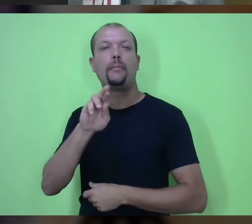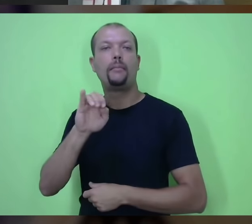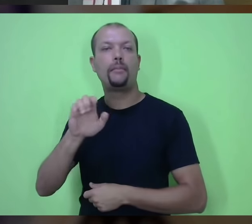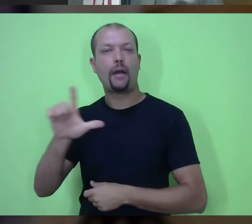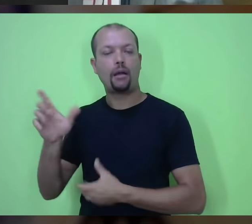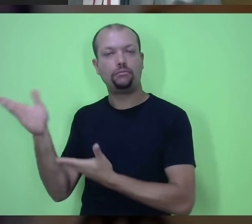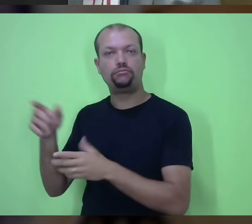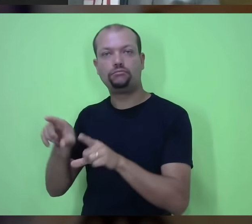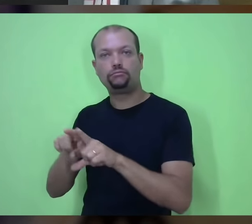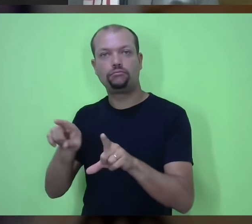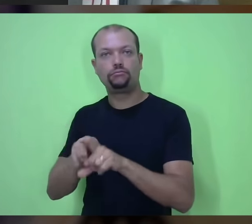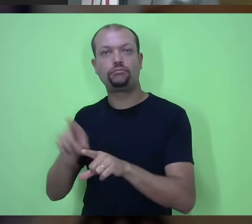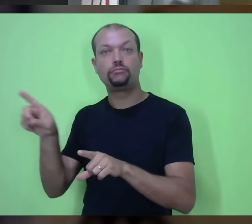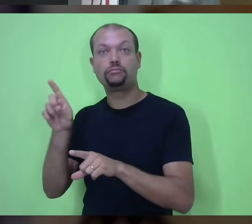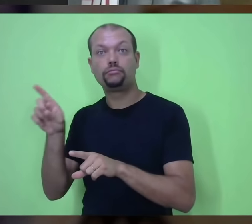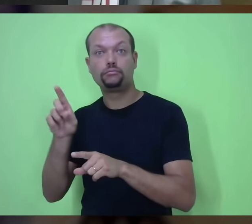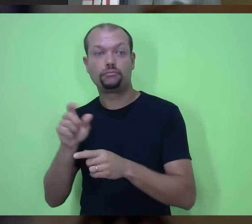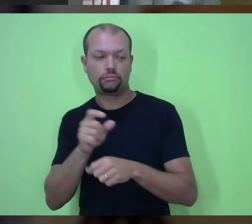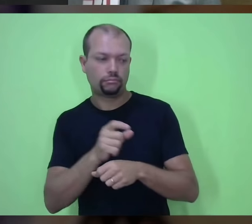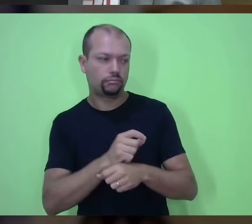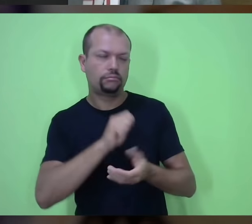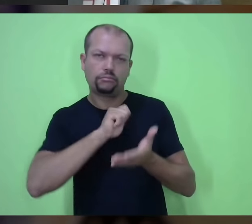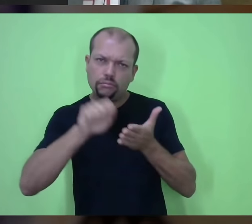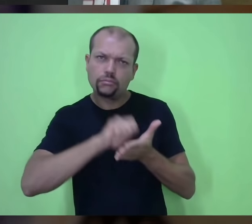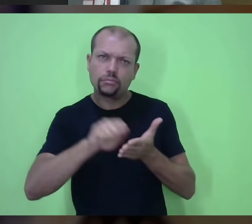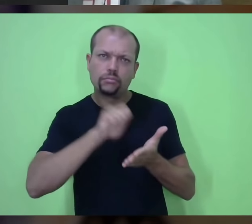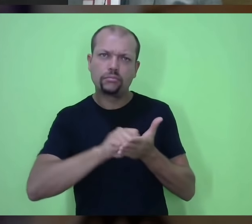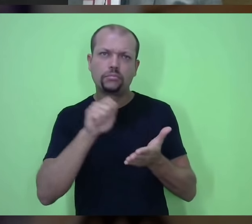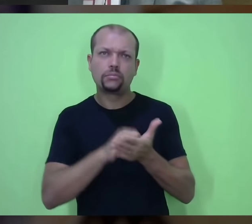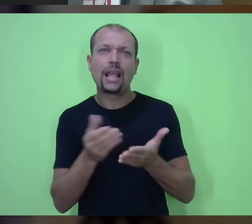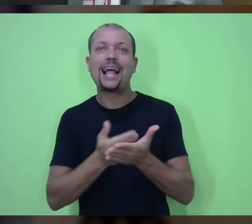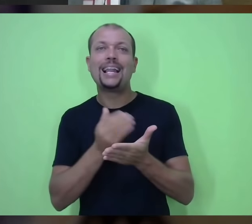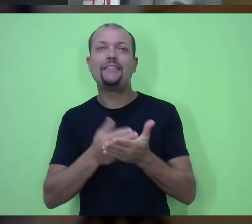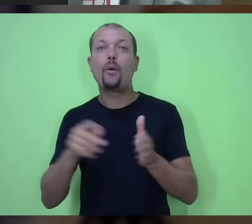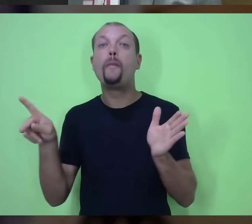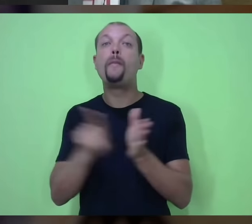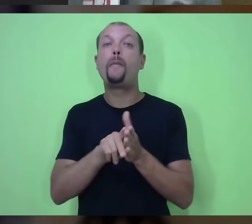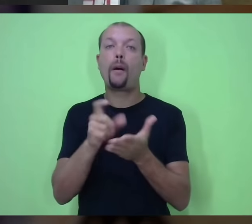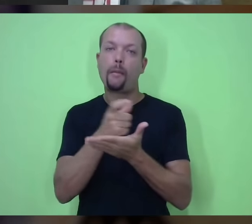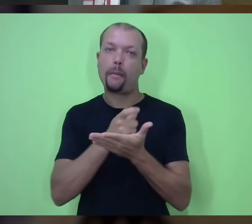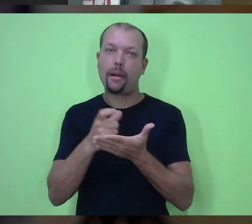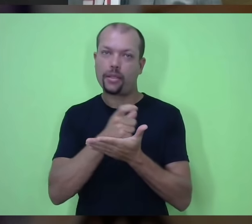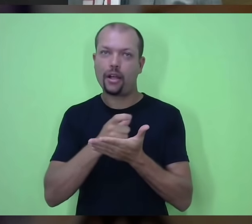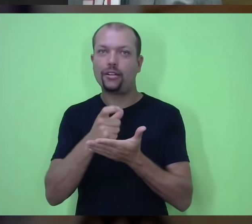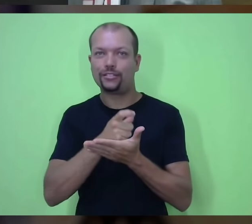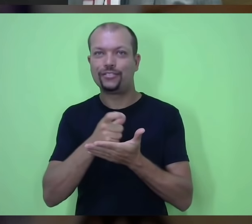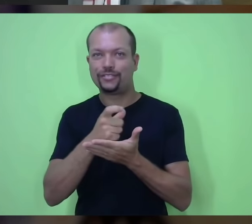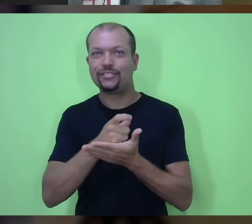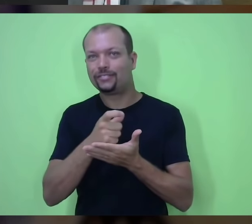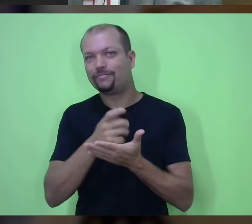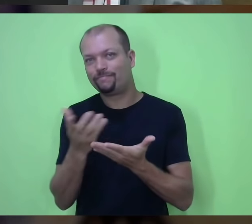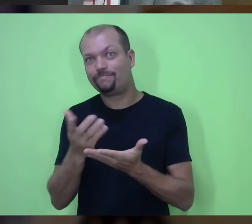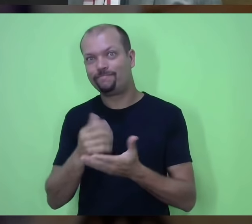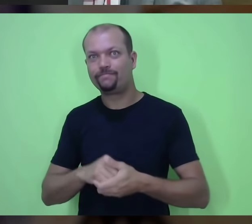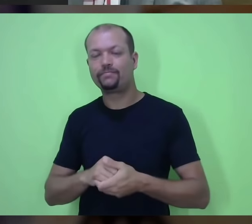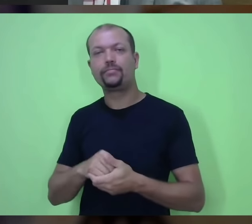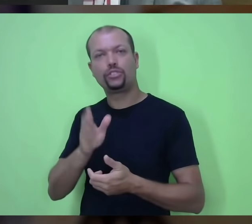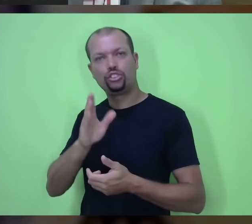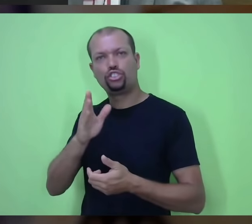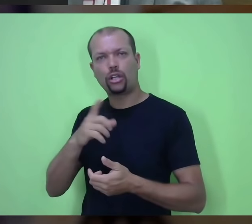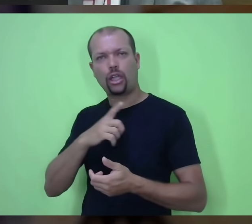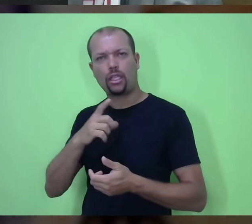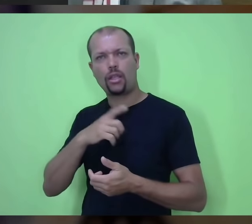suas boas-vindas, ele é o editor ali da área de livros de teologia, inclusive quando fizemos o